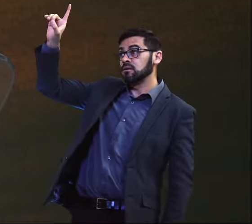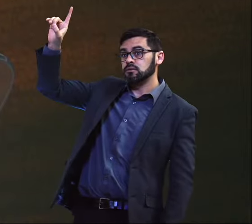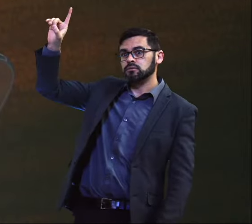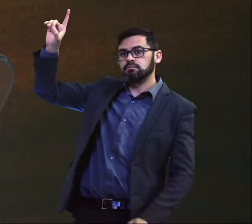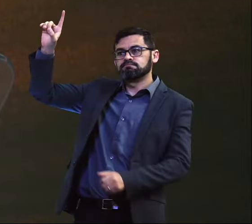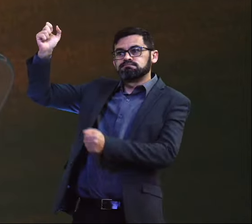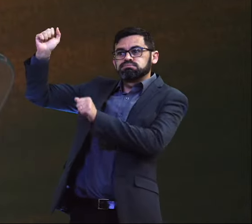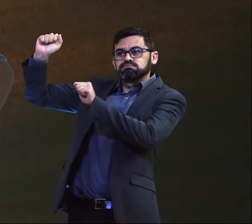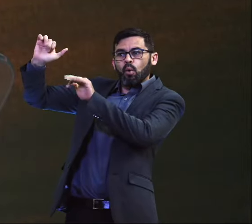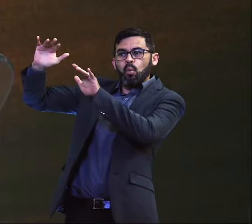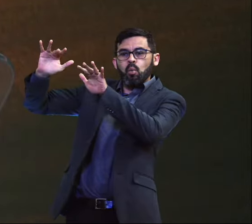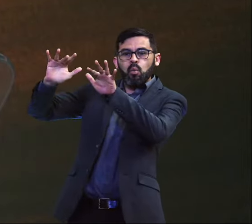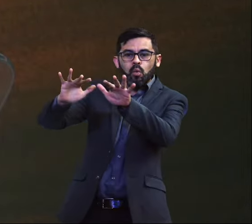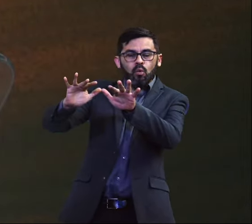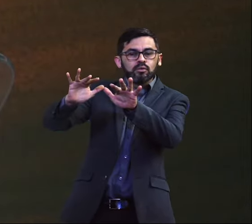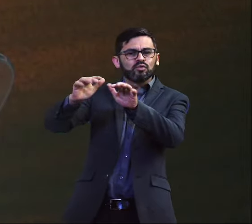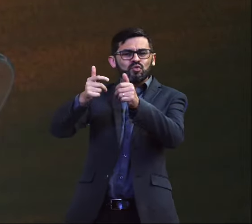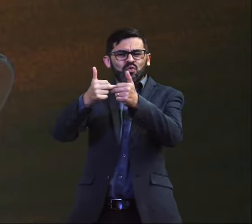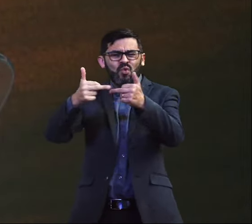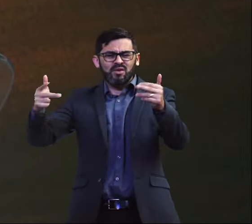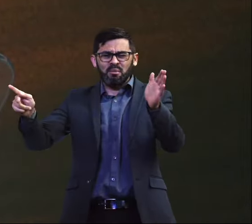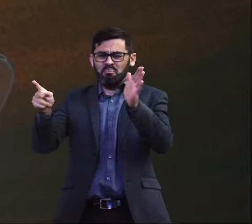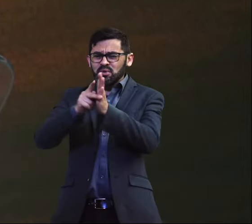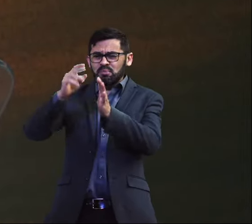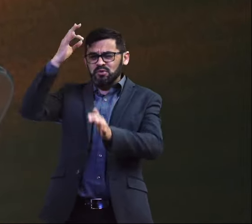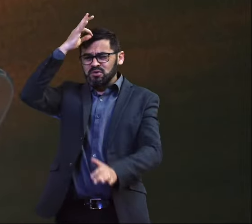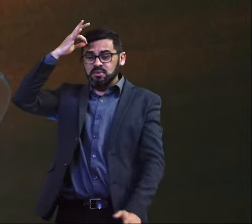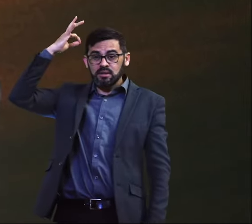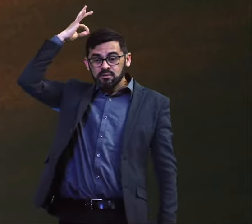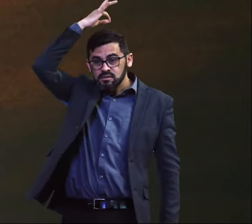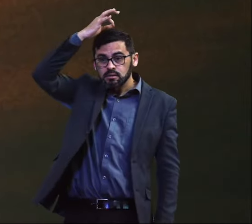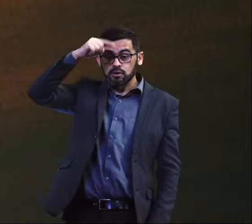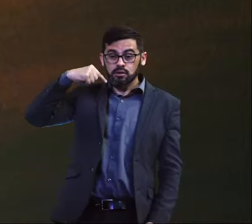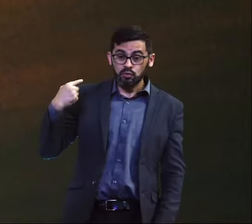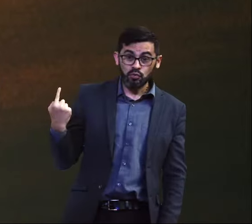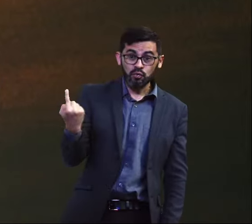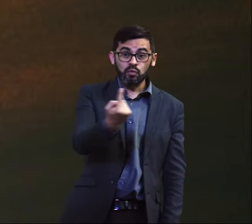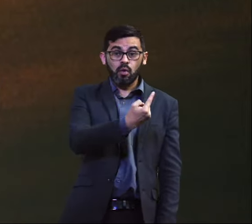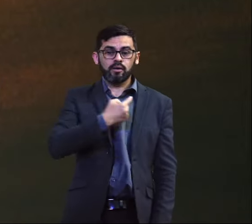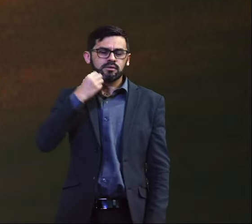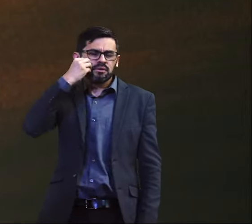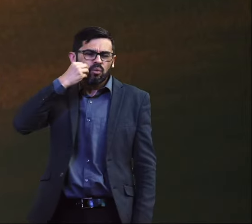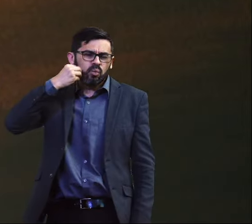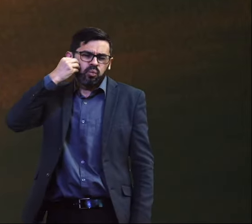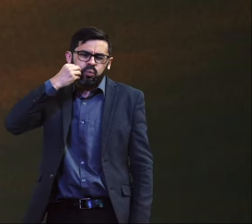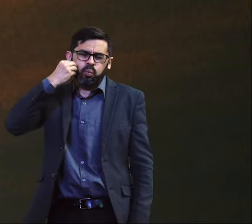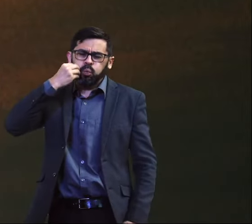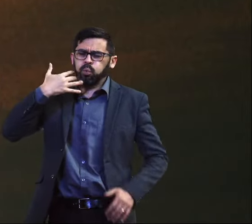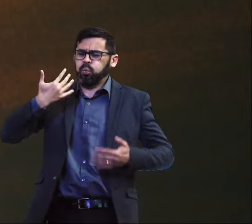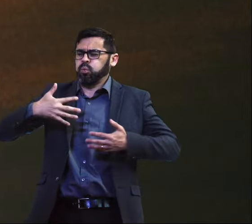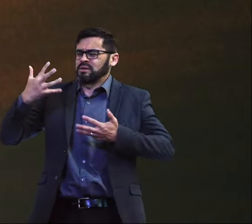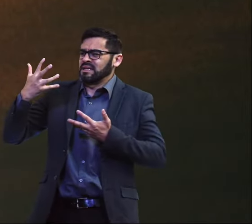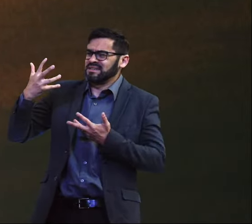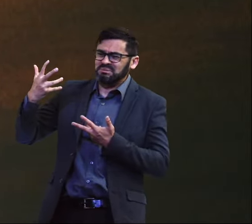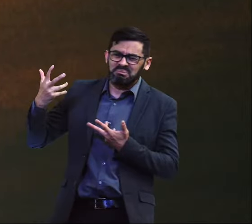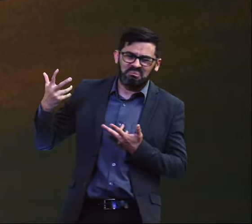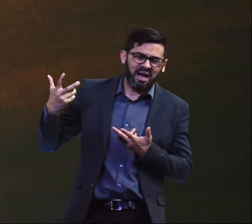novo. Algo do Espírito que nós vamos experimentar, que vai ser maravilhoso e